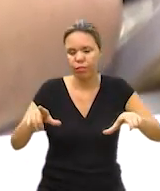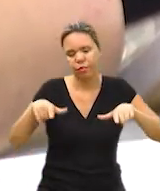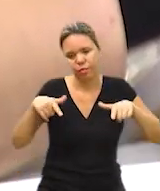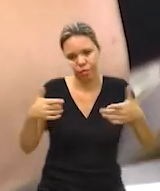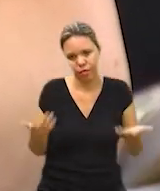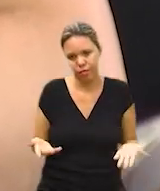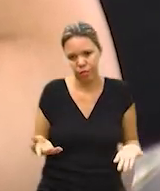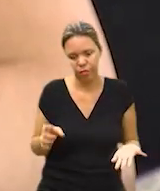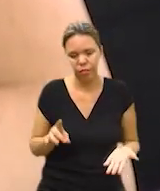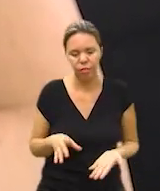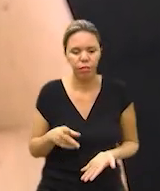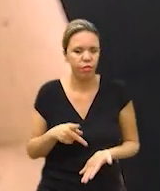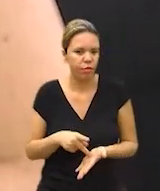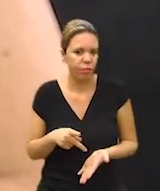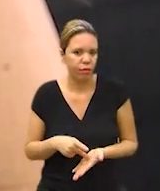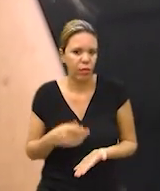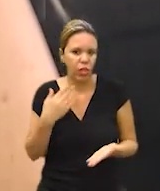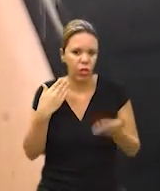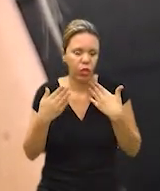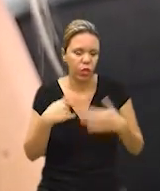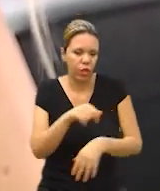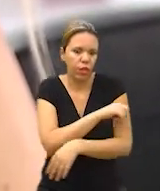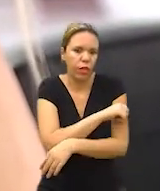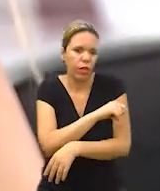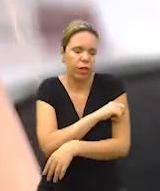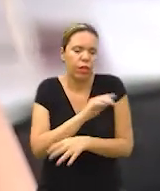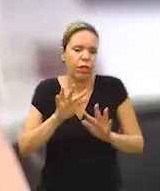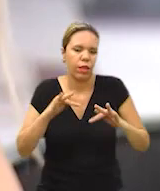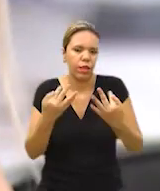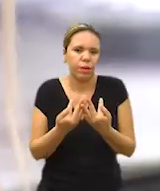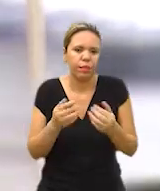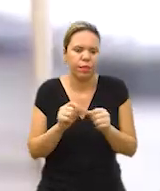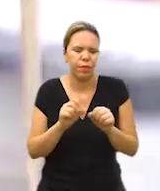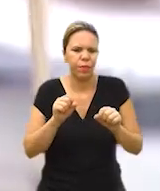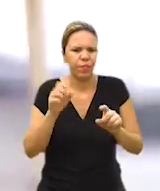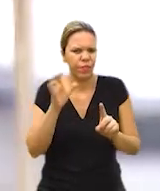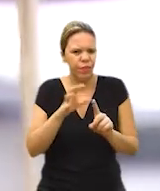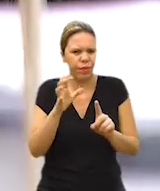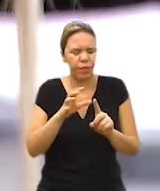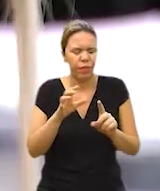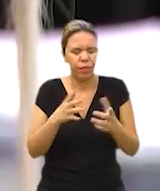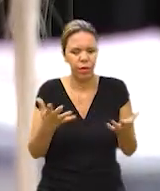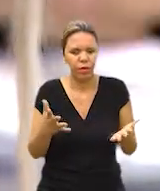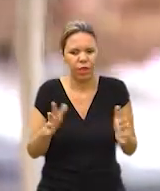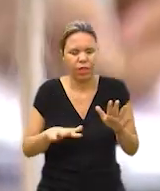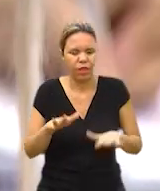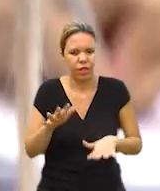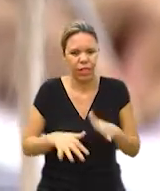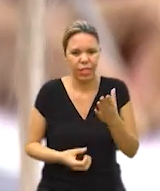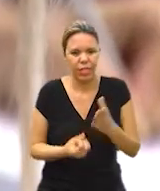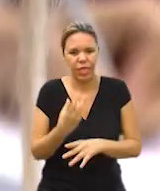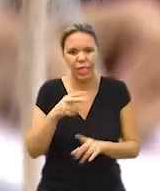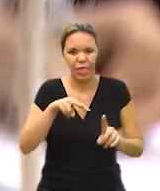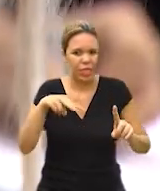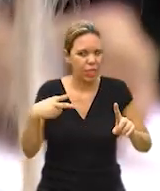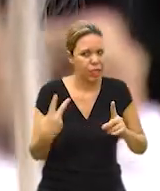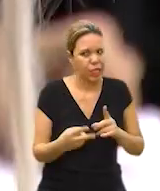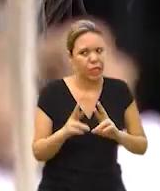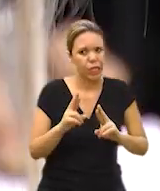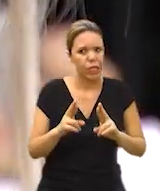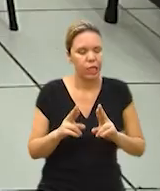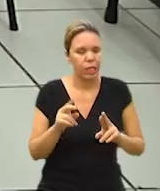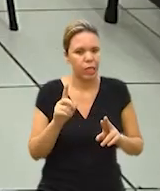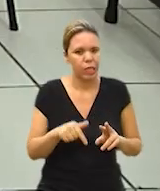É verdade. Eu até conversei com alguns estudantes que a família faz uma pressão enorme, porque também cria uma expectativa